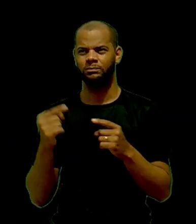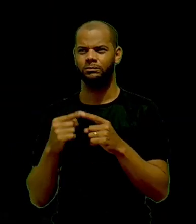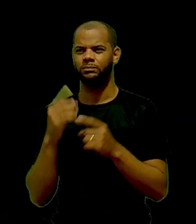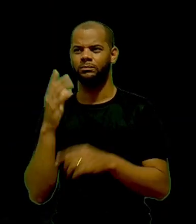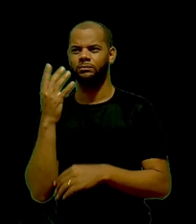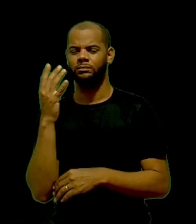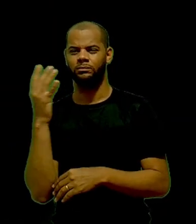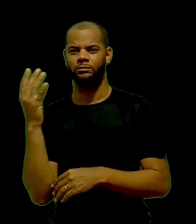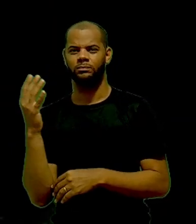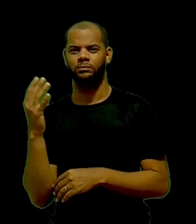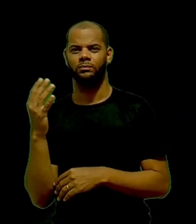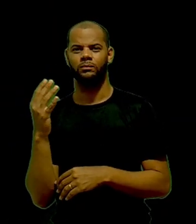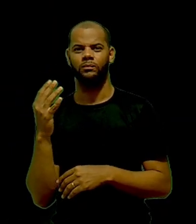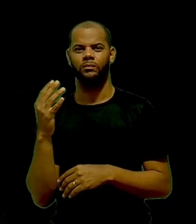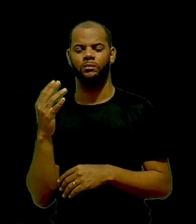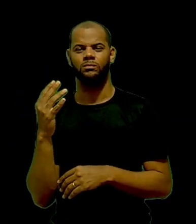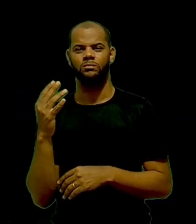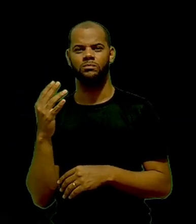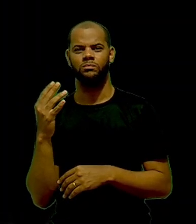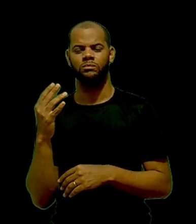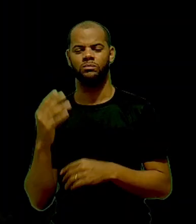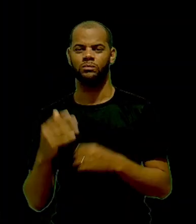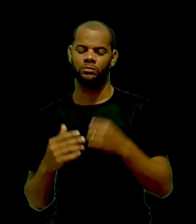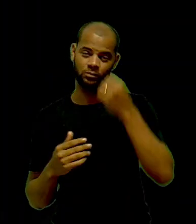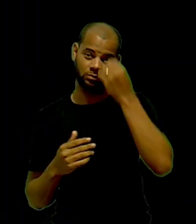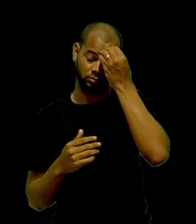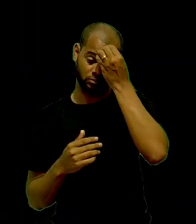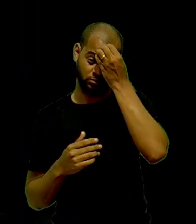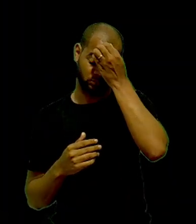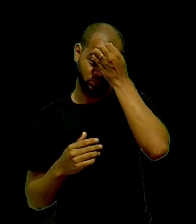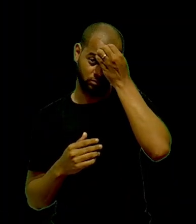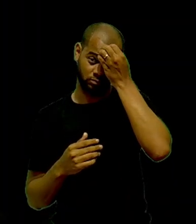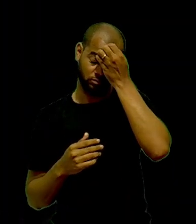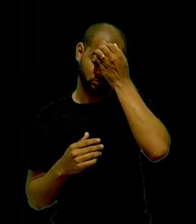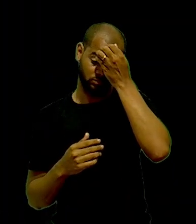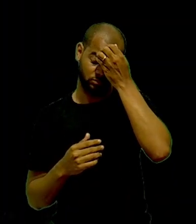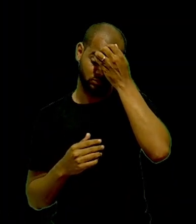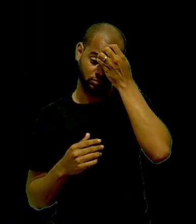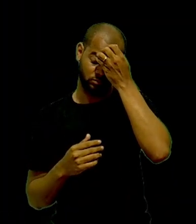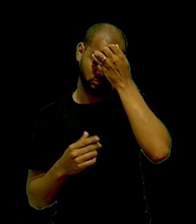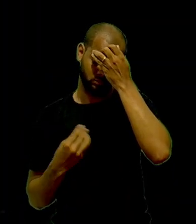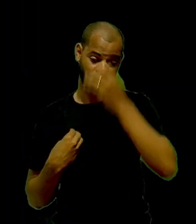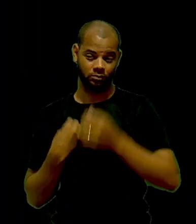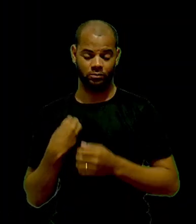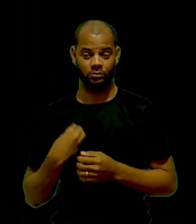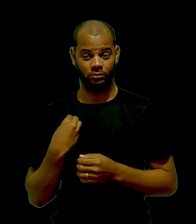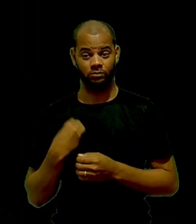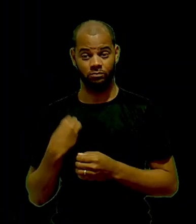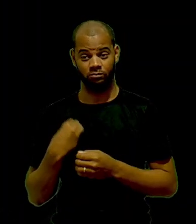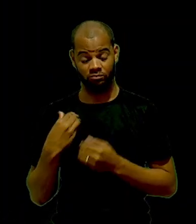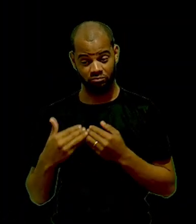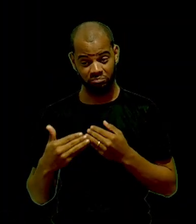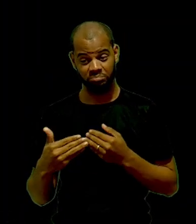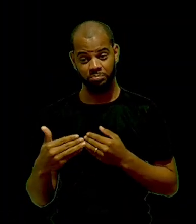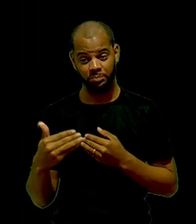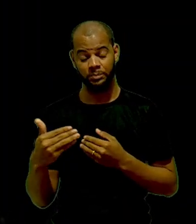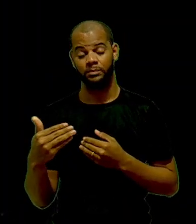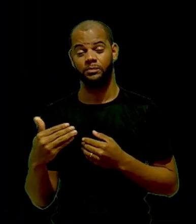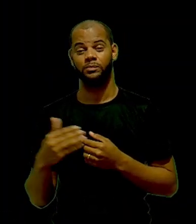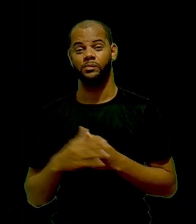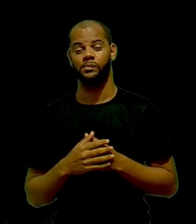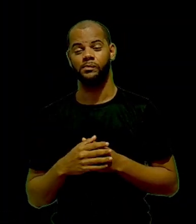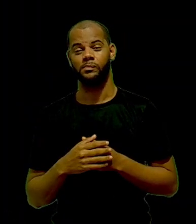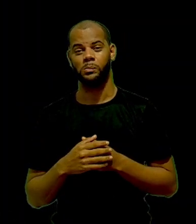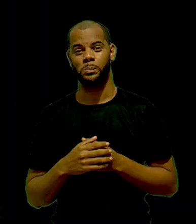Tanto o painel fotovoltaico como as baterias têm uma vida útil, né? Então,